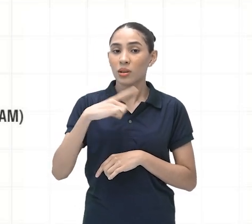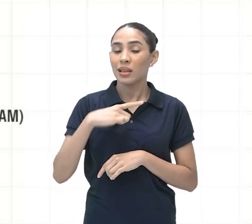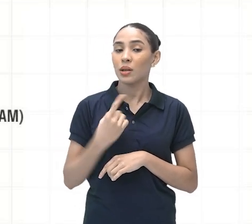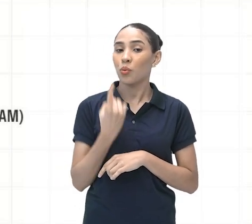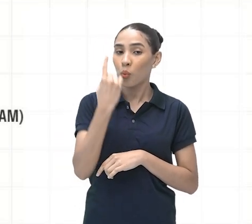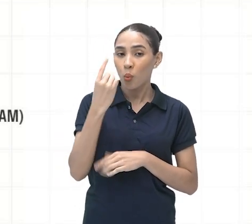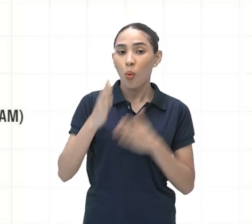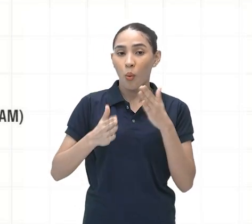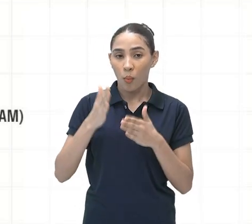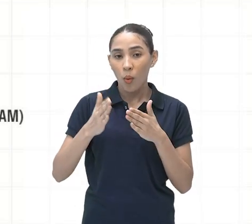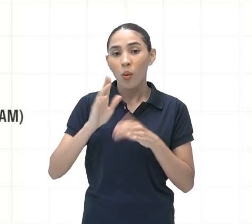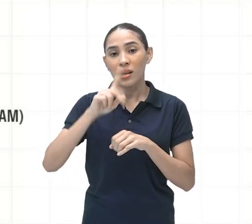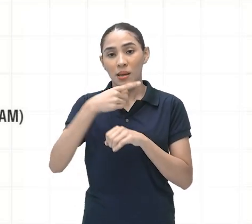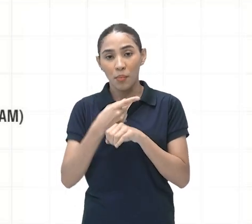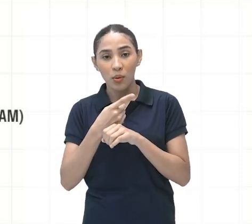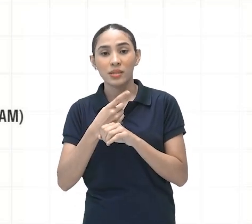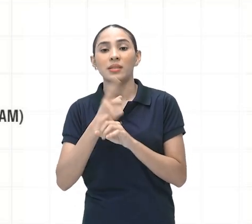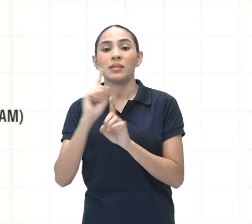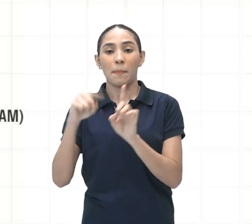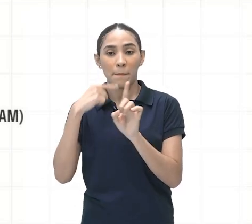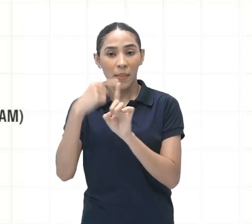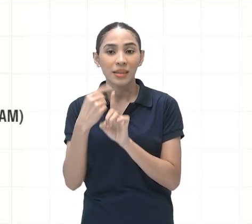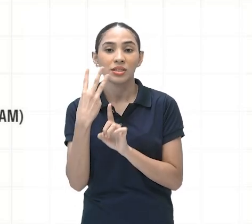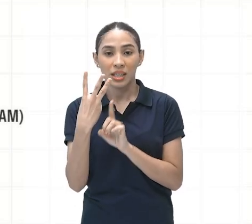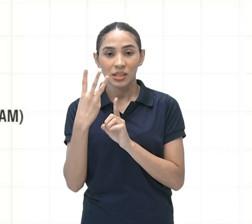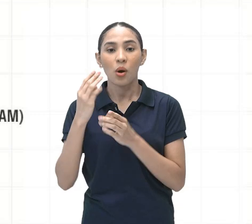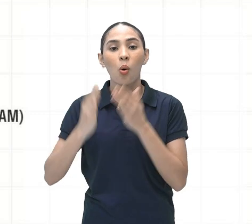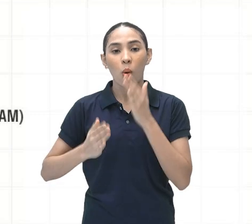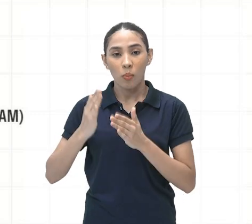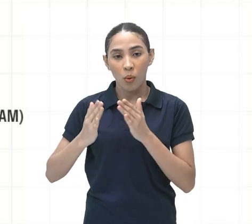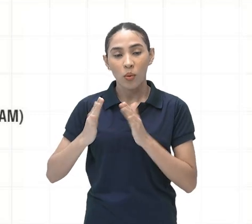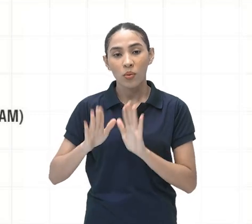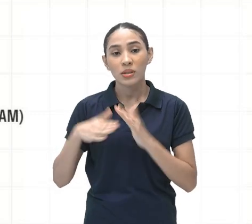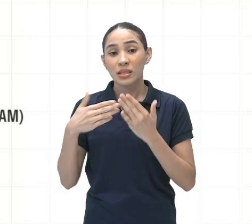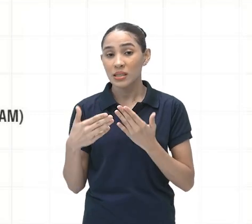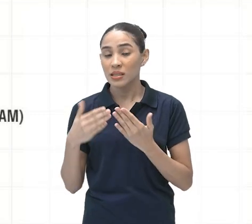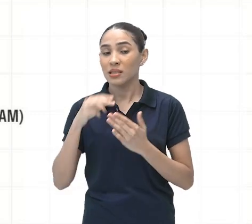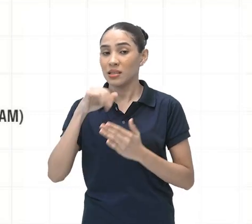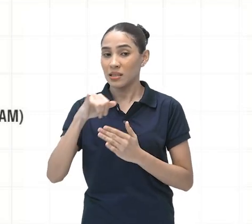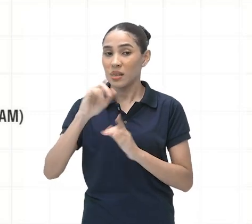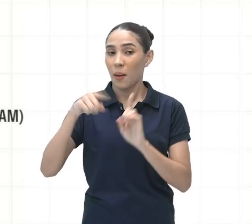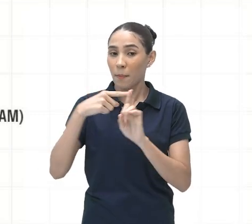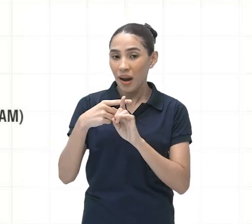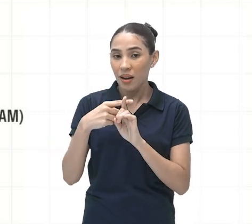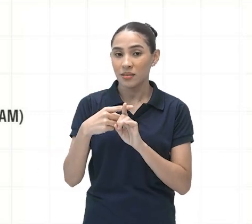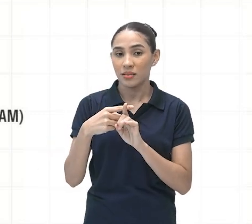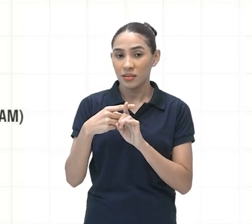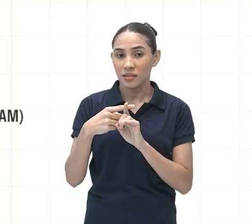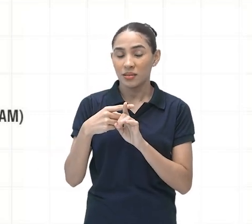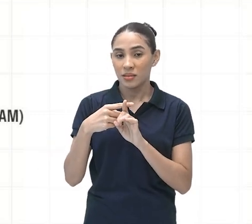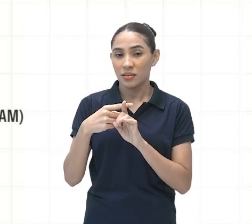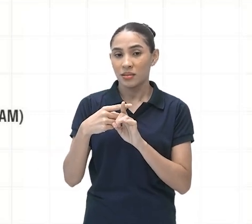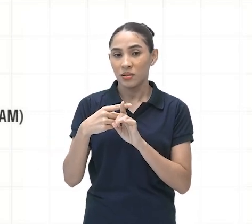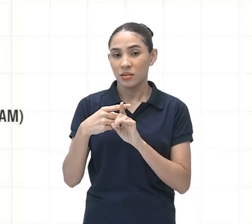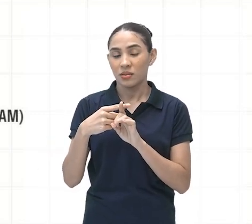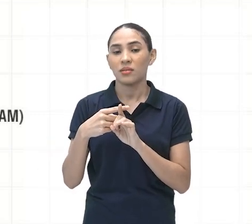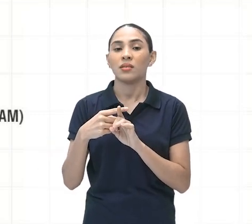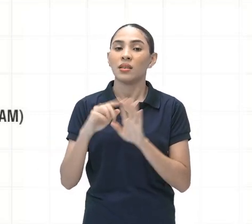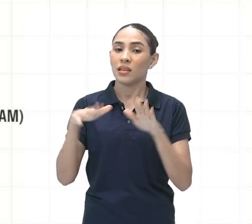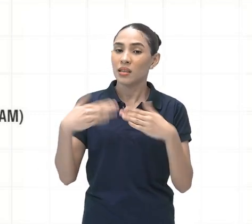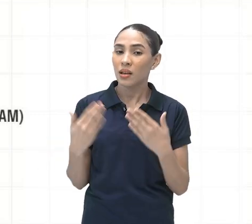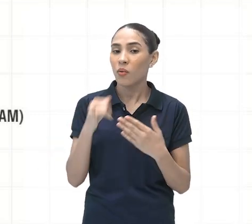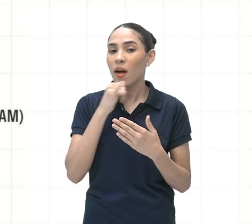robô e depois ele adiciona mais 3, né? Se mais 3, né, robôs foram adicionados,